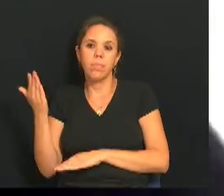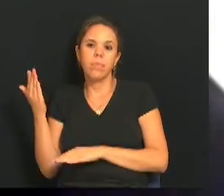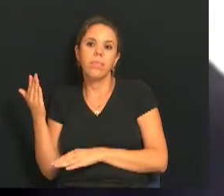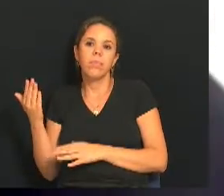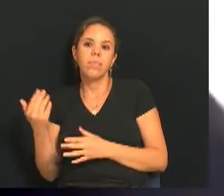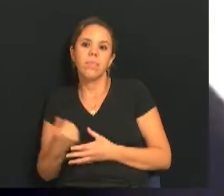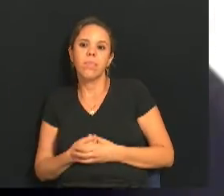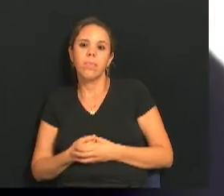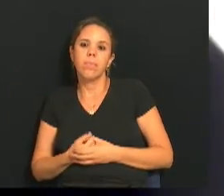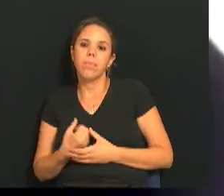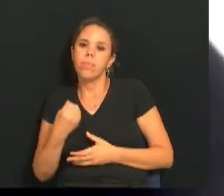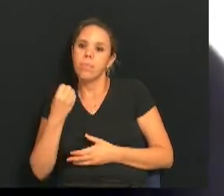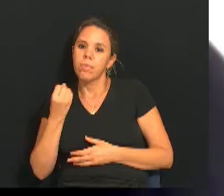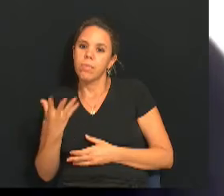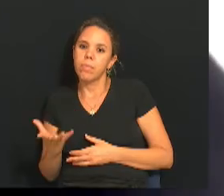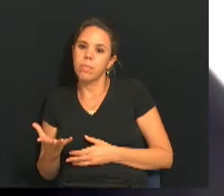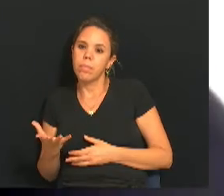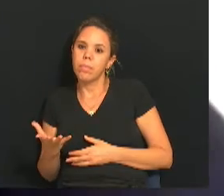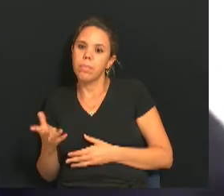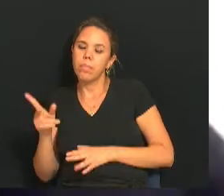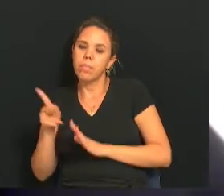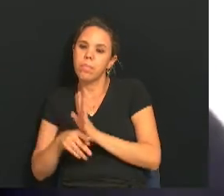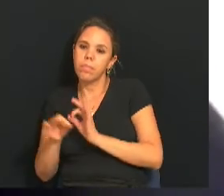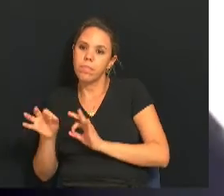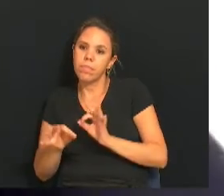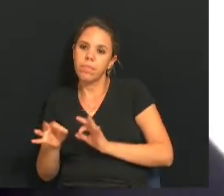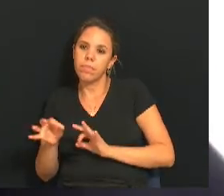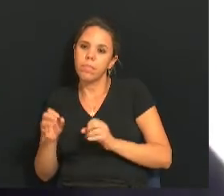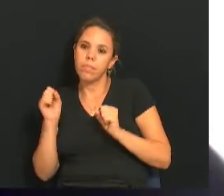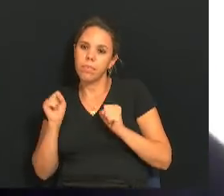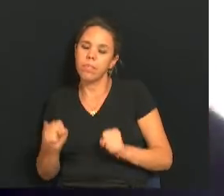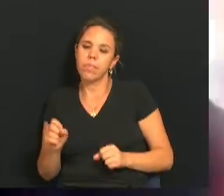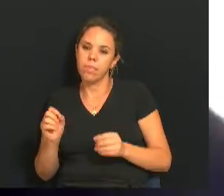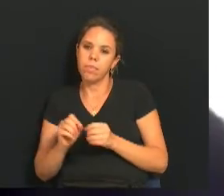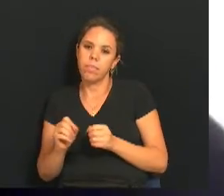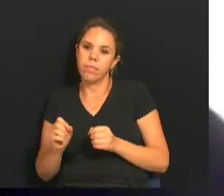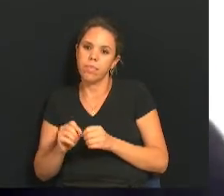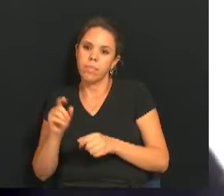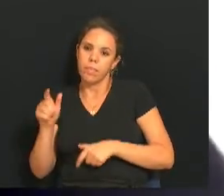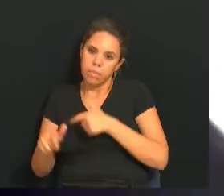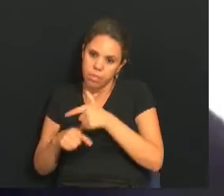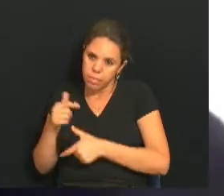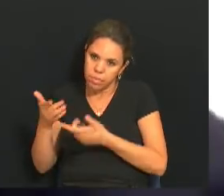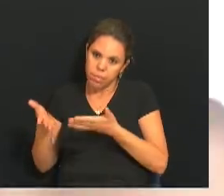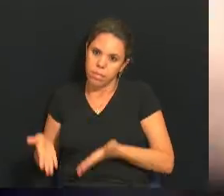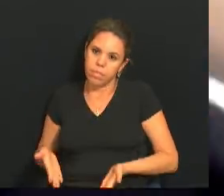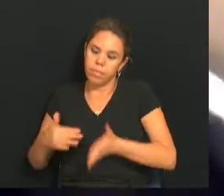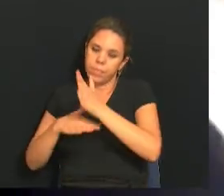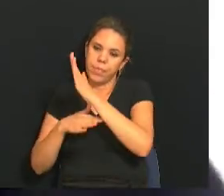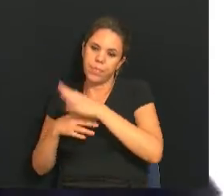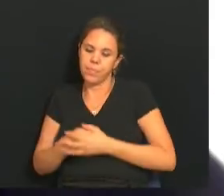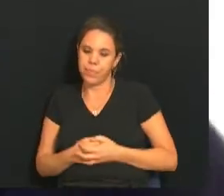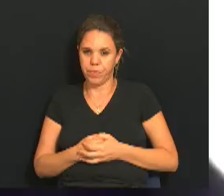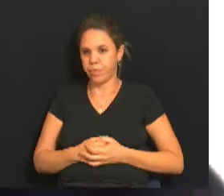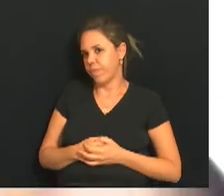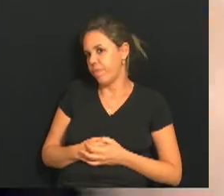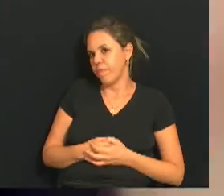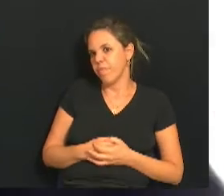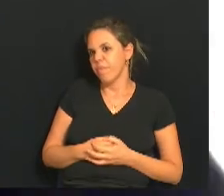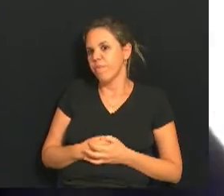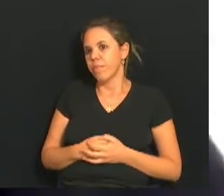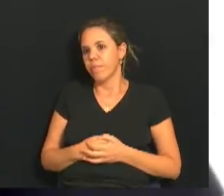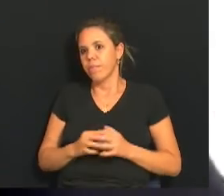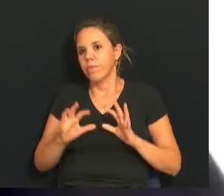um bom projeto e que a gente possa fazer um trabalho aqui na Câmara Municipal, convencendo a todos